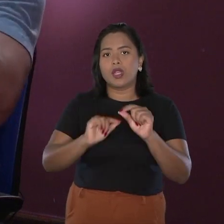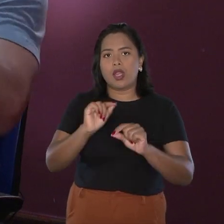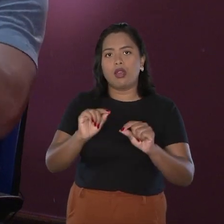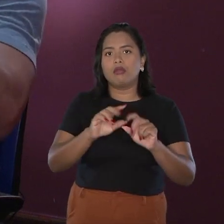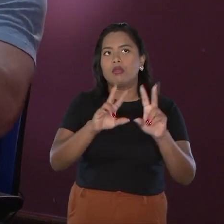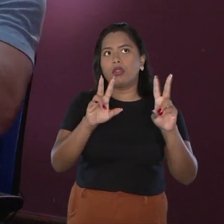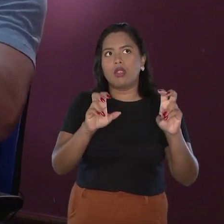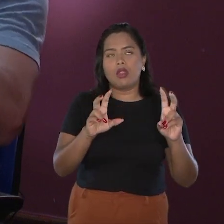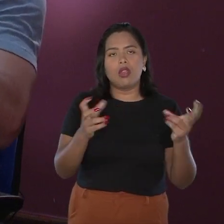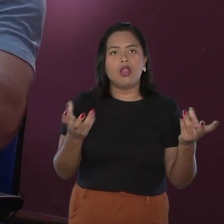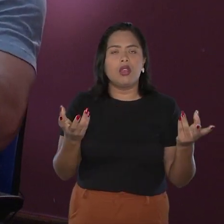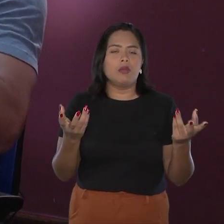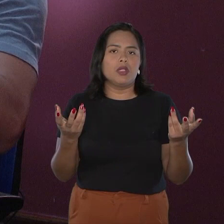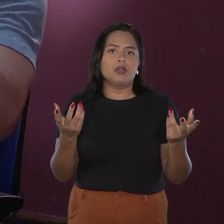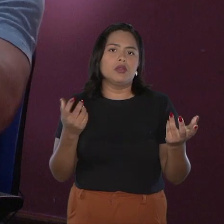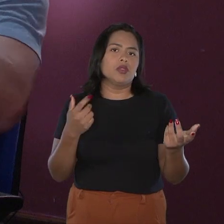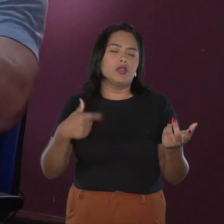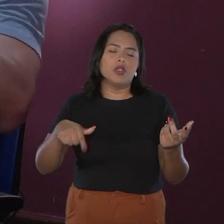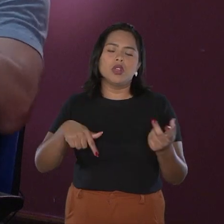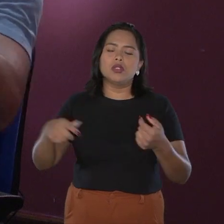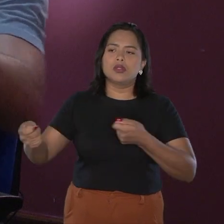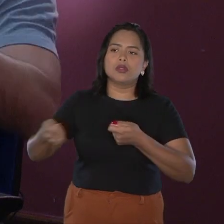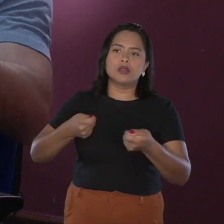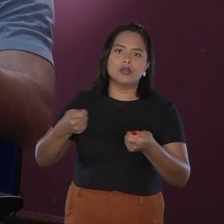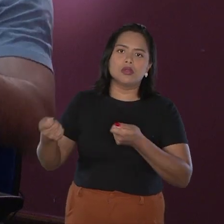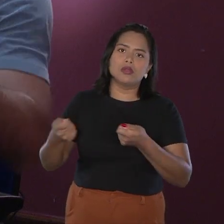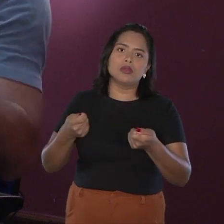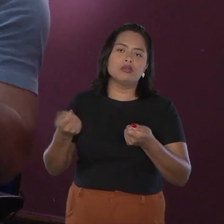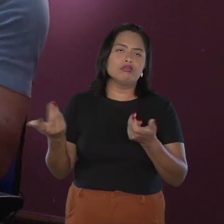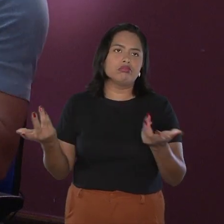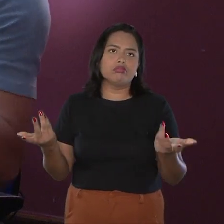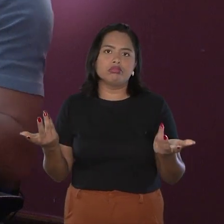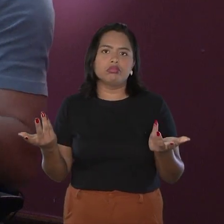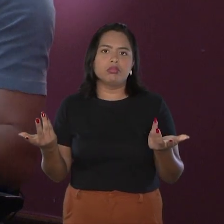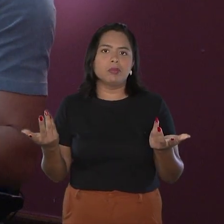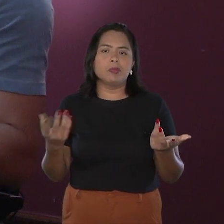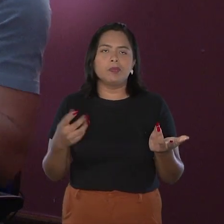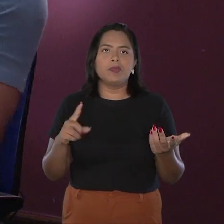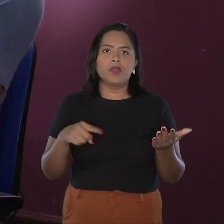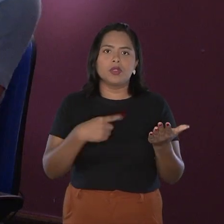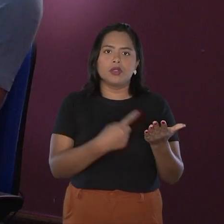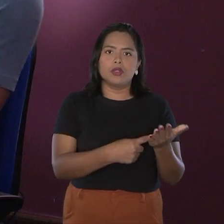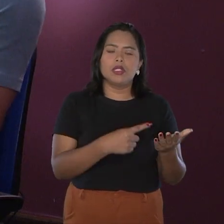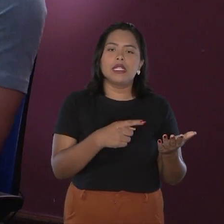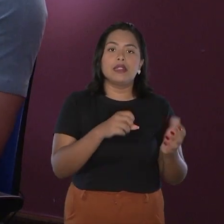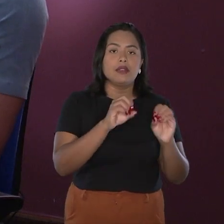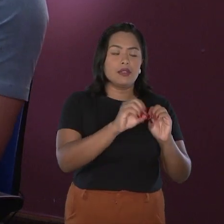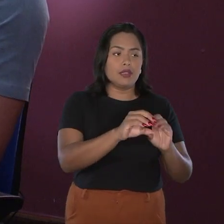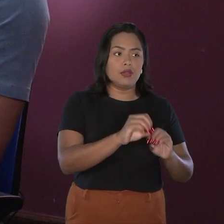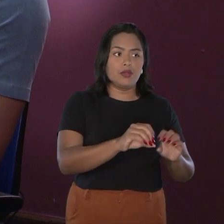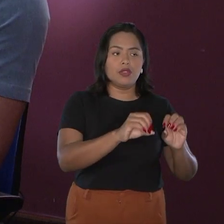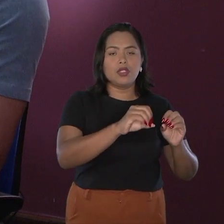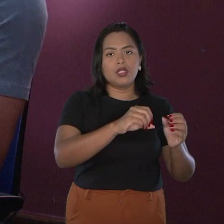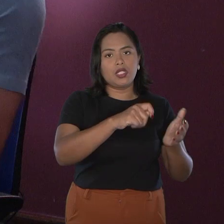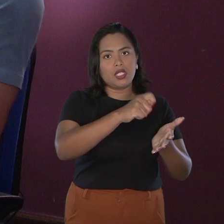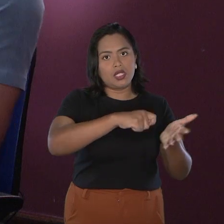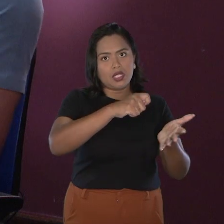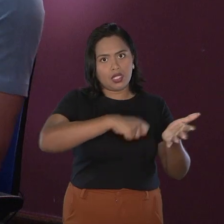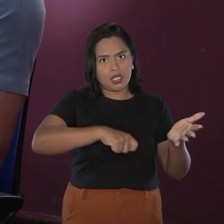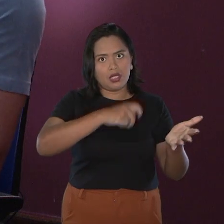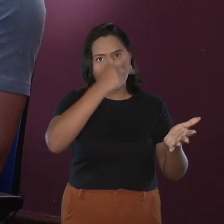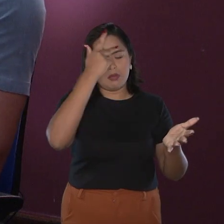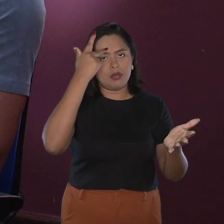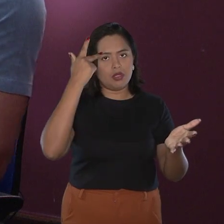articulando entre essas duas temáticas Então temos até agora confirmado o ensino de escrita é para